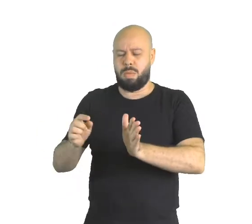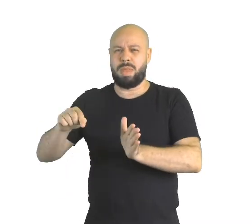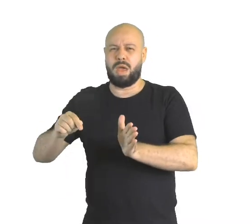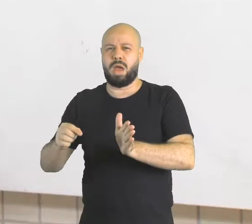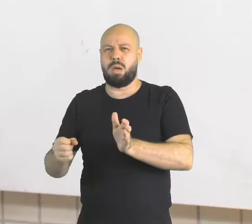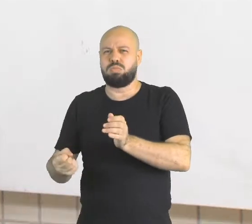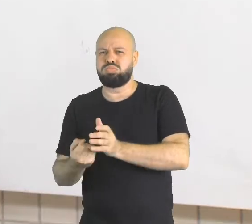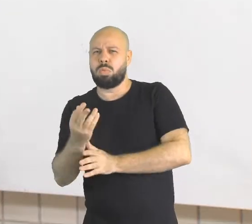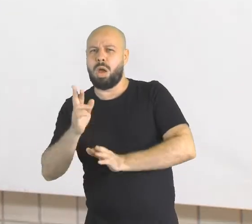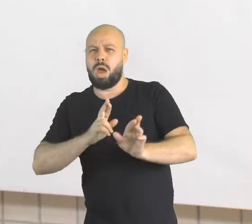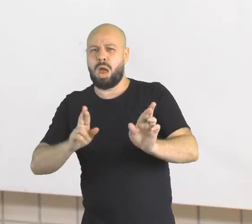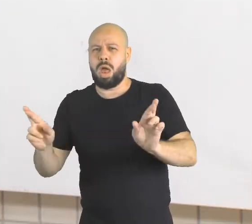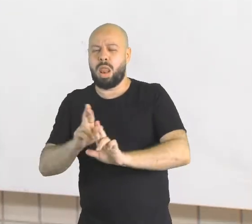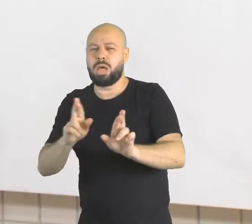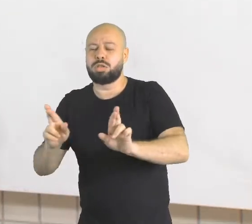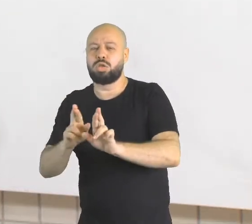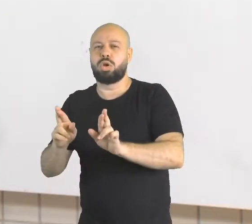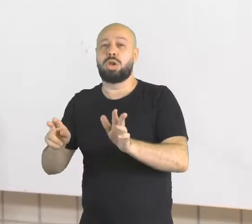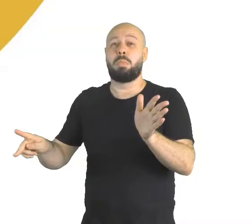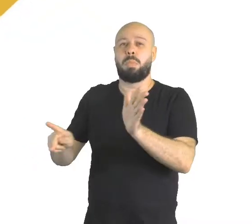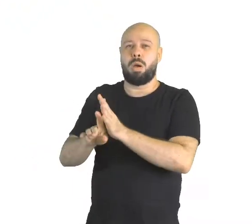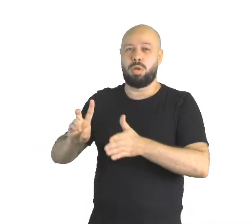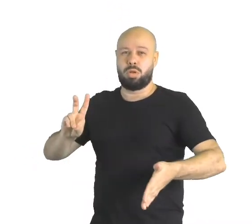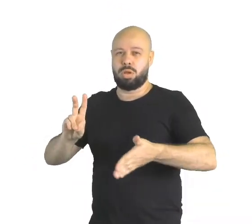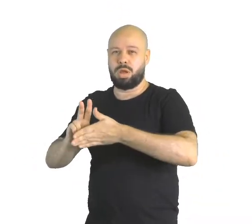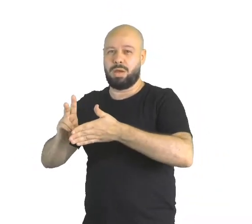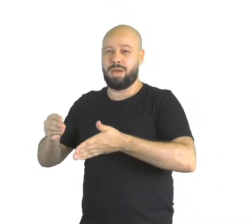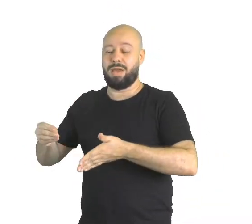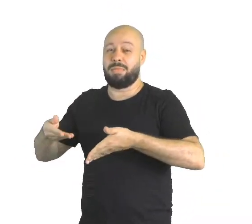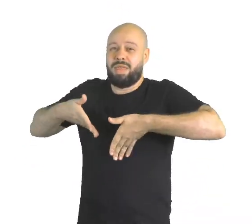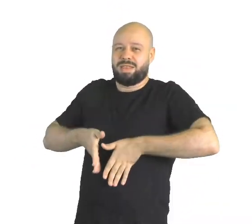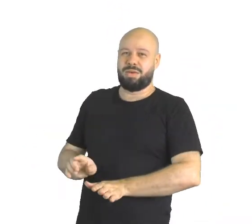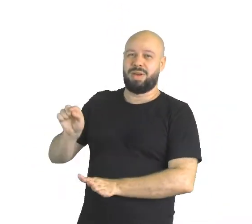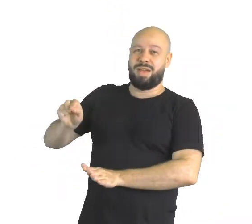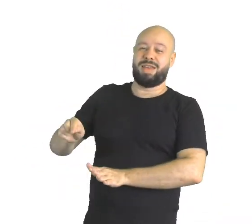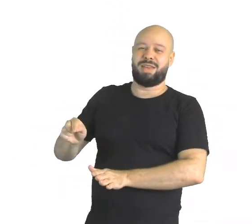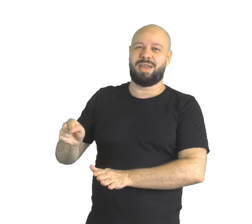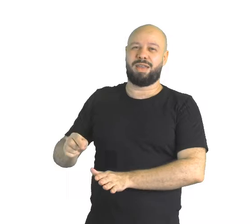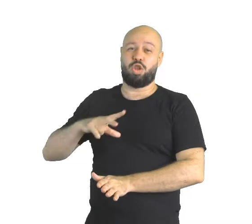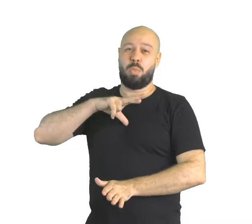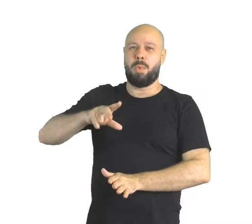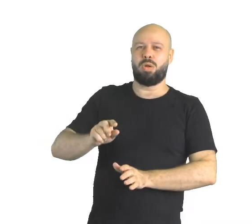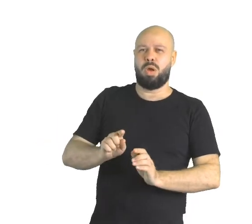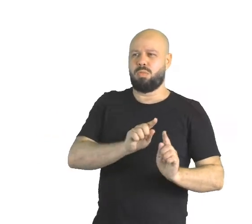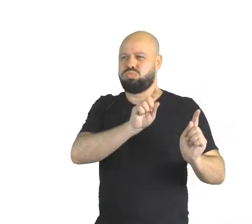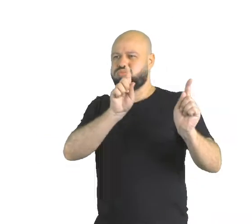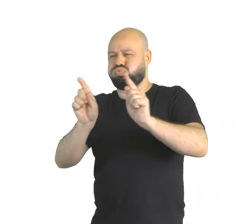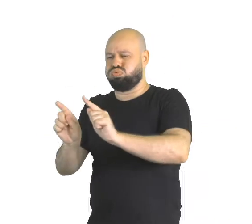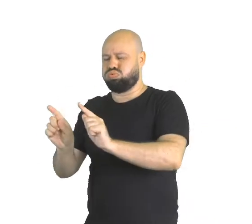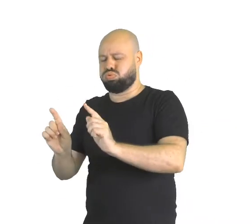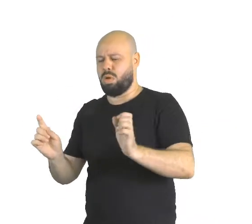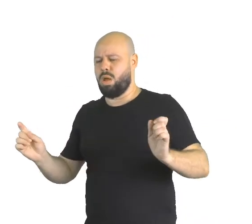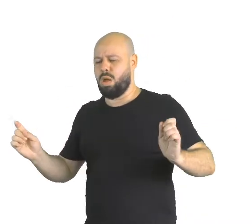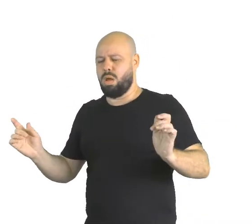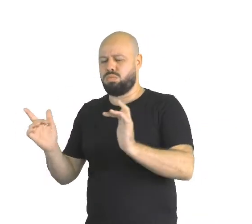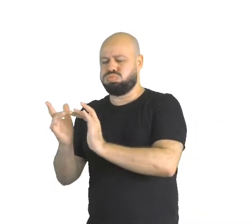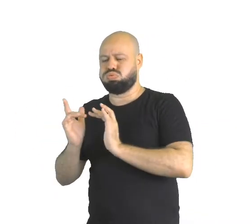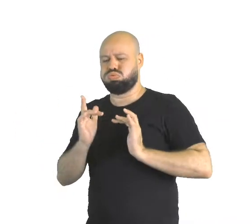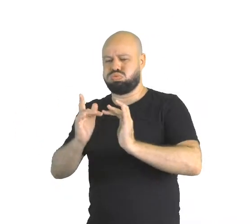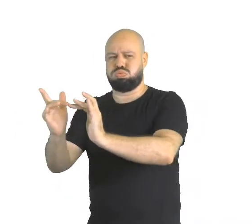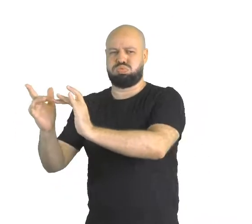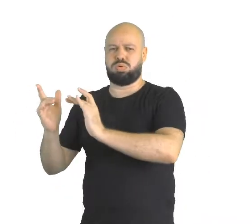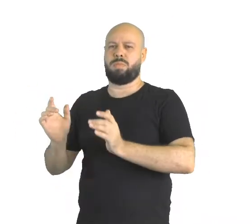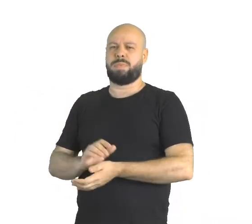primeiras relações dos nativos com o português. Bom, durante esse período aí do Brasil pré-colonial, nós